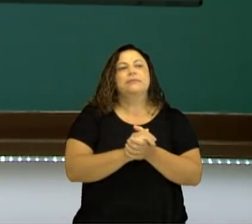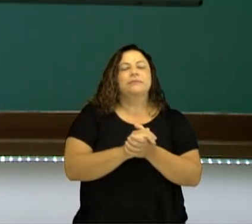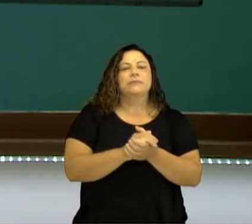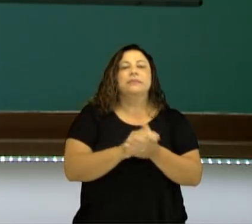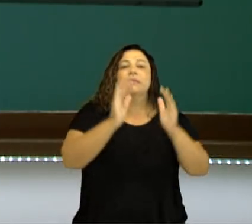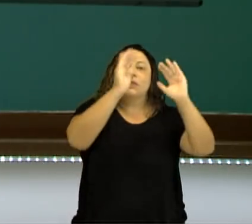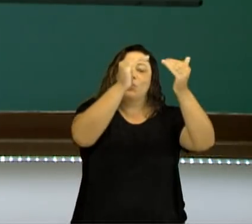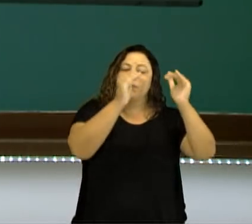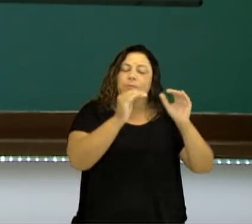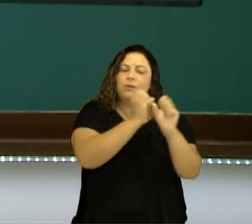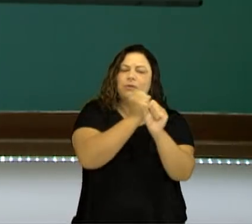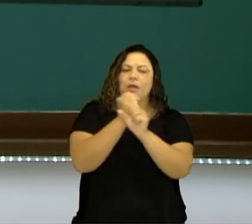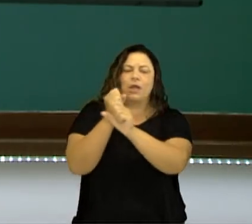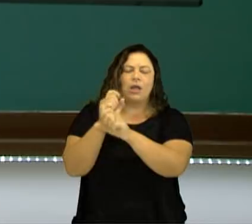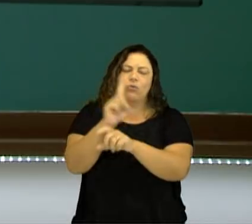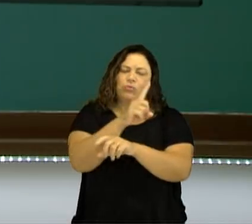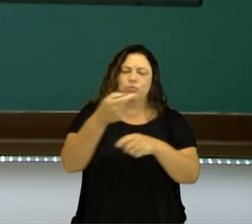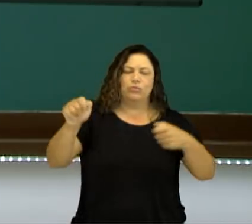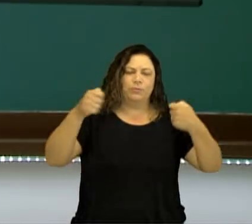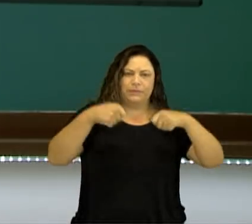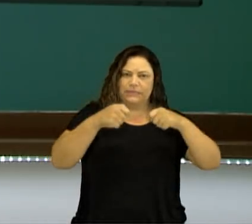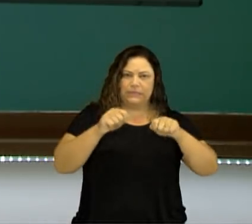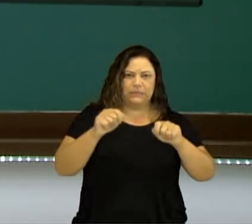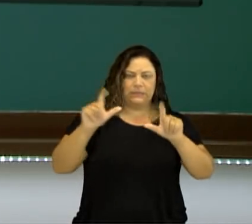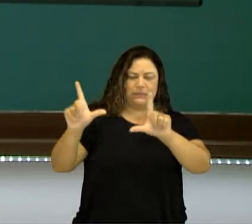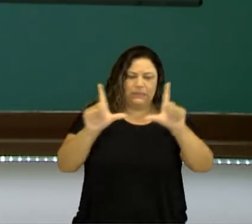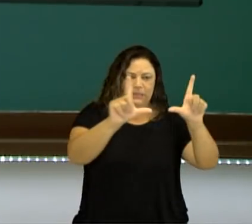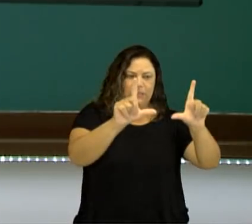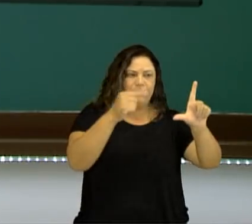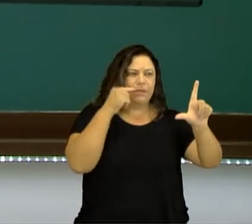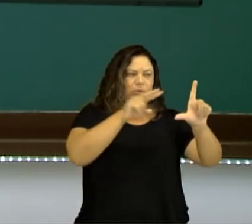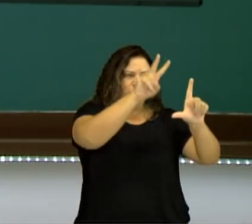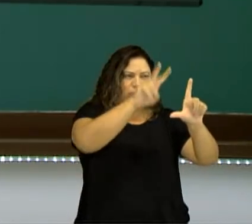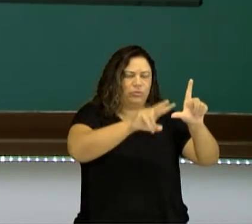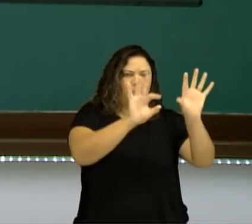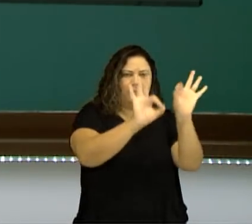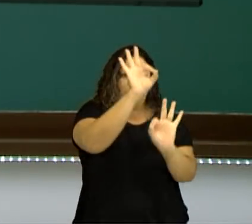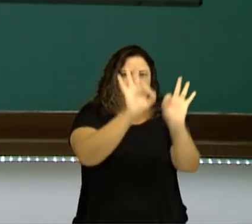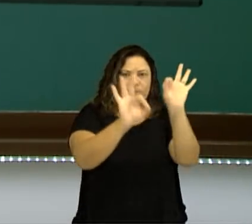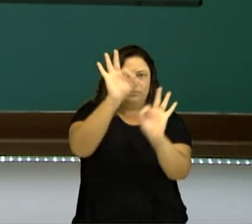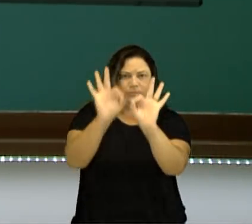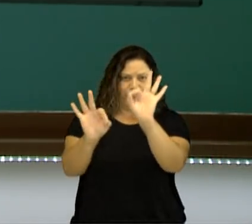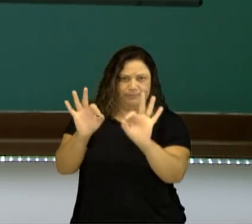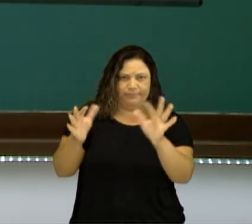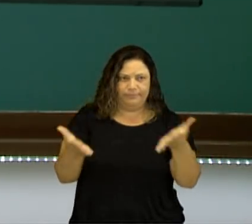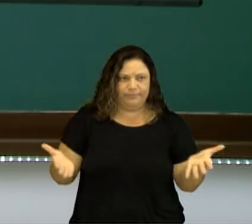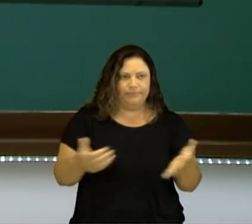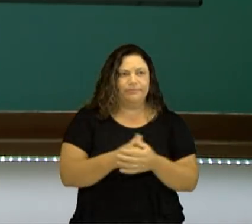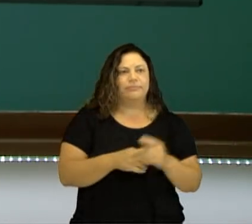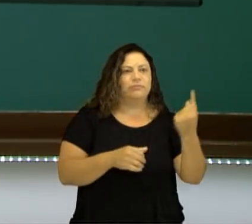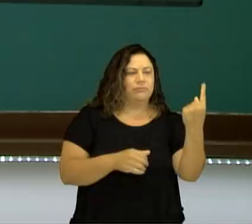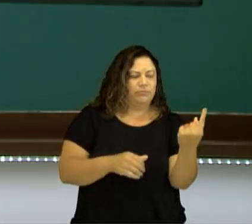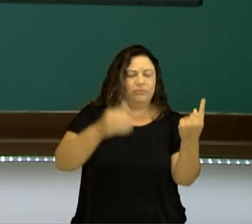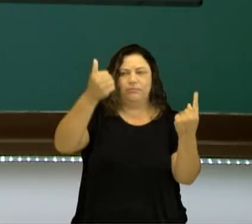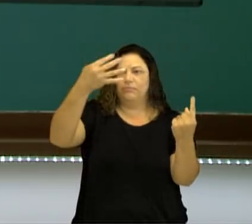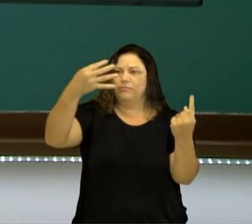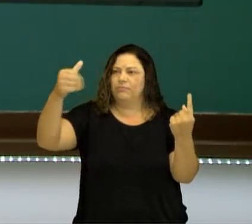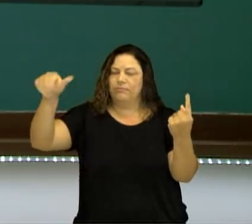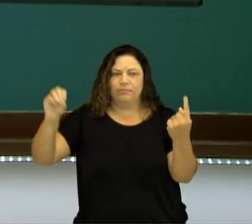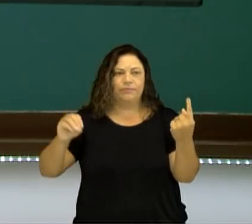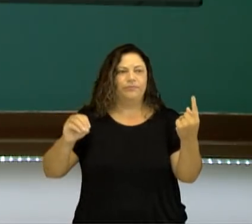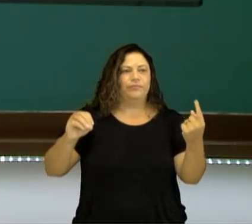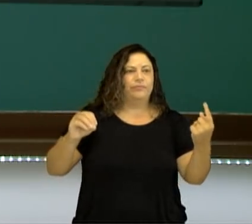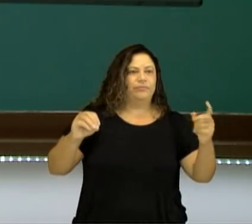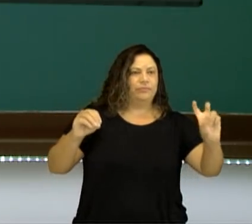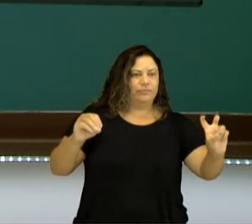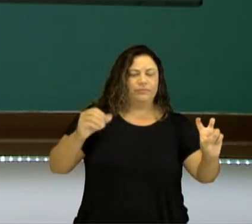precisa aparecer na tabela. Ela só serviu para que a gente pudesse organizar o pensamento. 1 litro, 4,10, 5